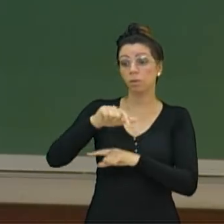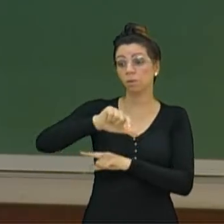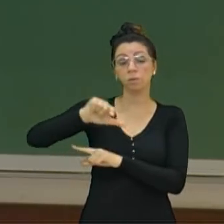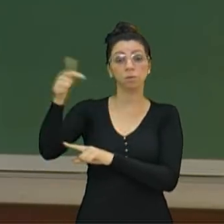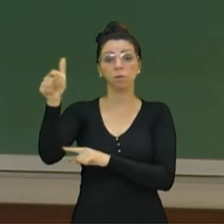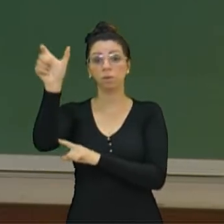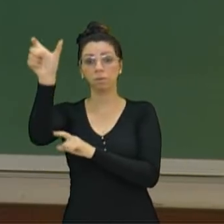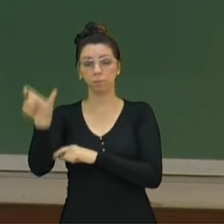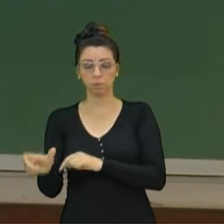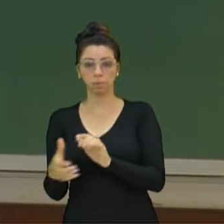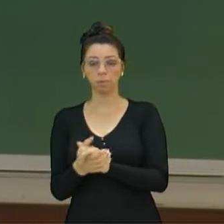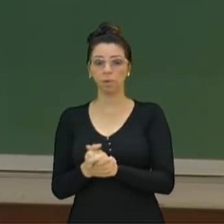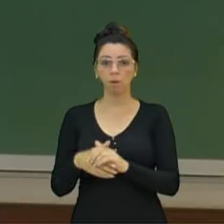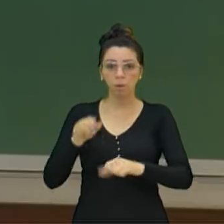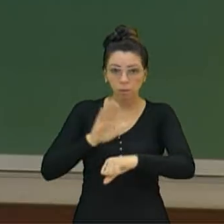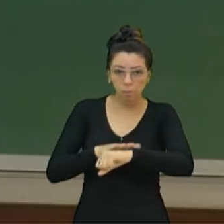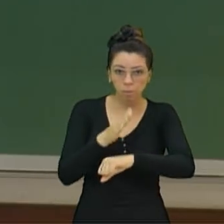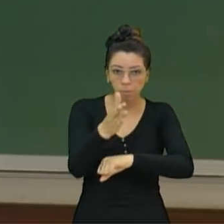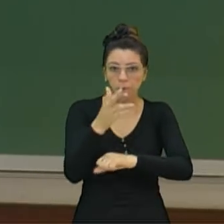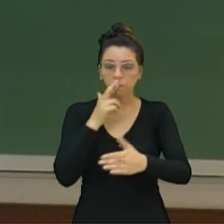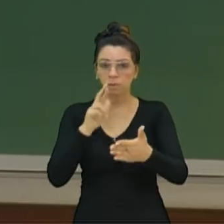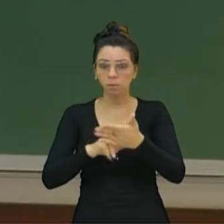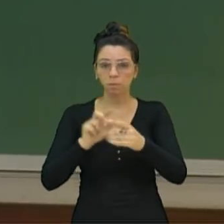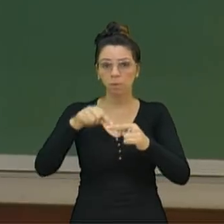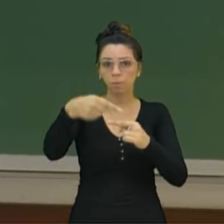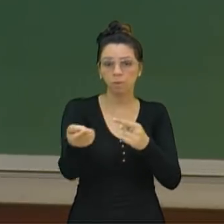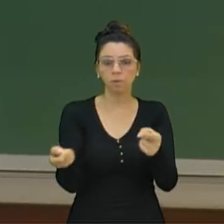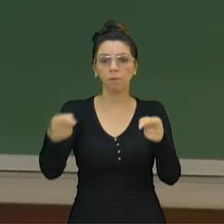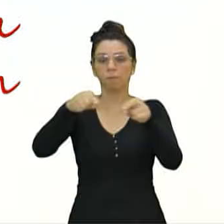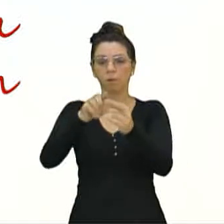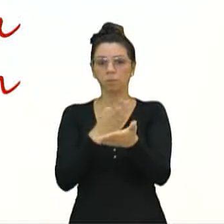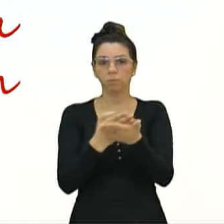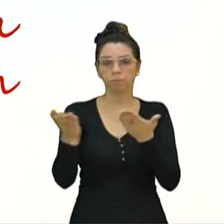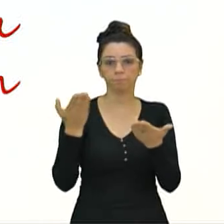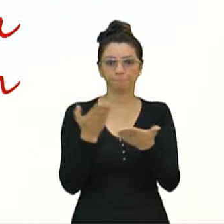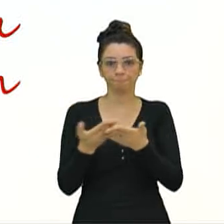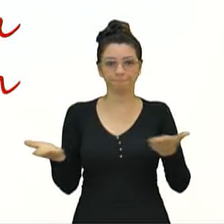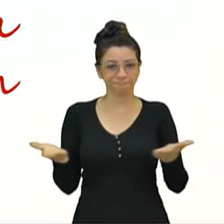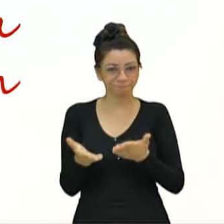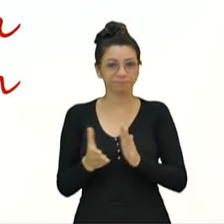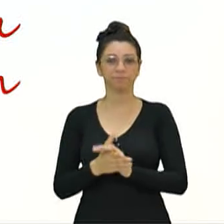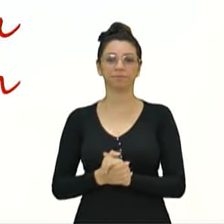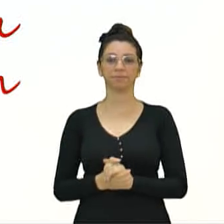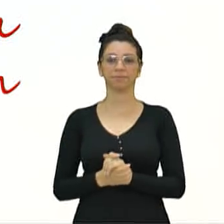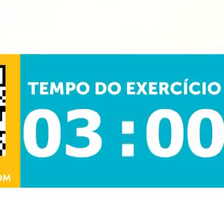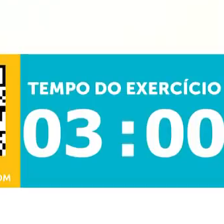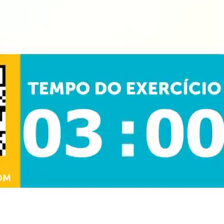Vou dar um tempinho para vocês corrigirem o exercício e eu volto para a gente iniciar a nossa aula de hoje.